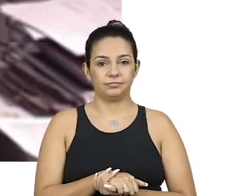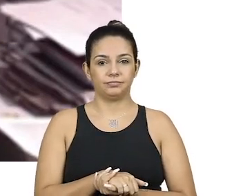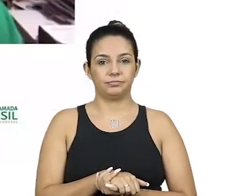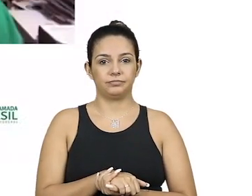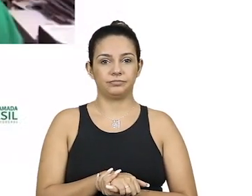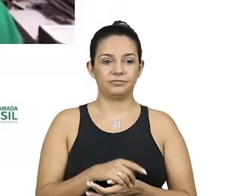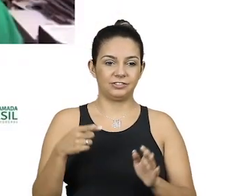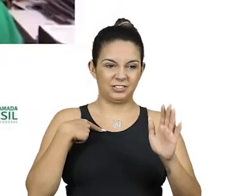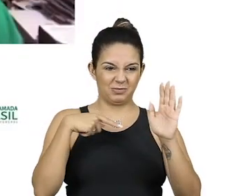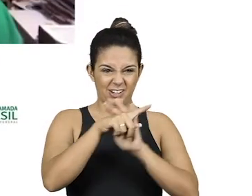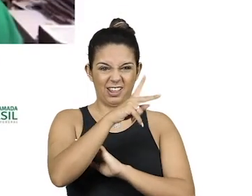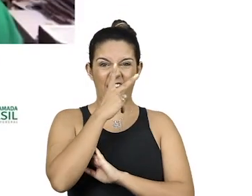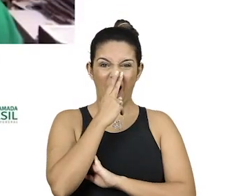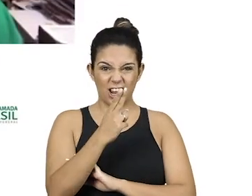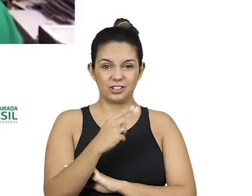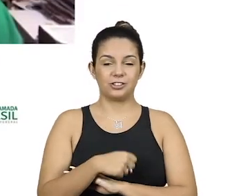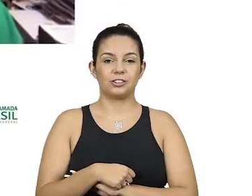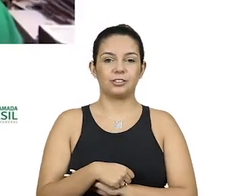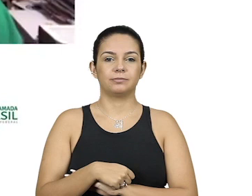Você acha?